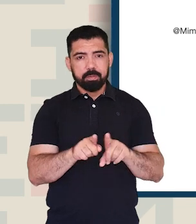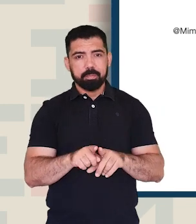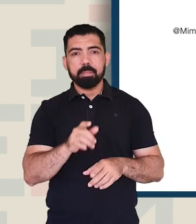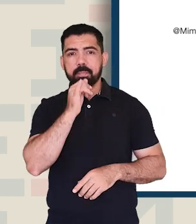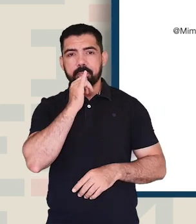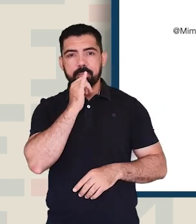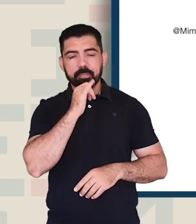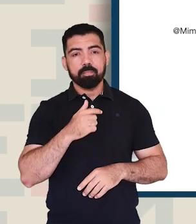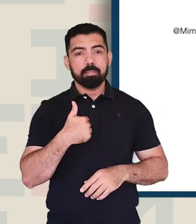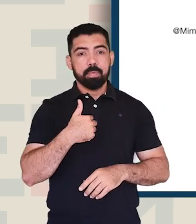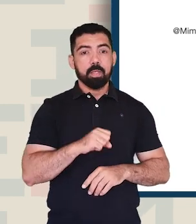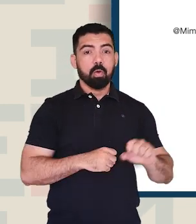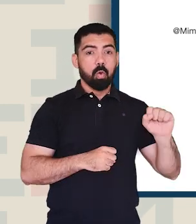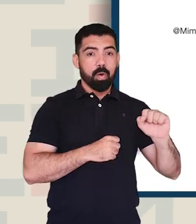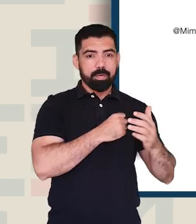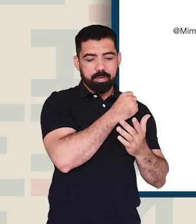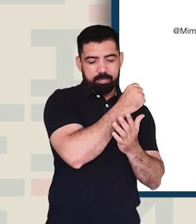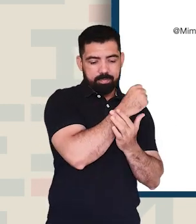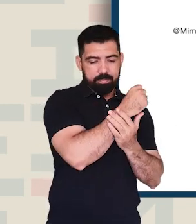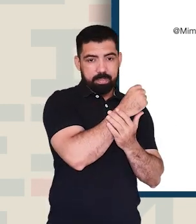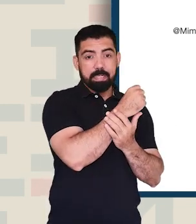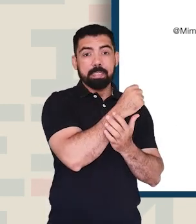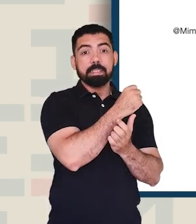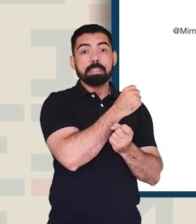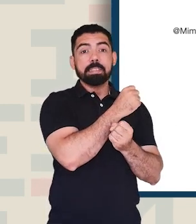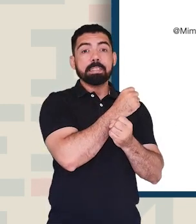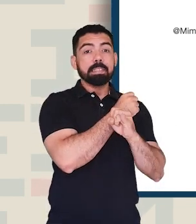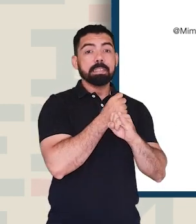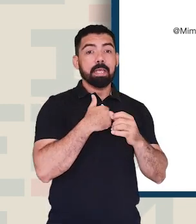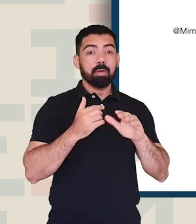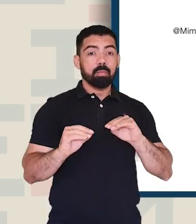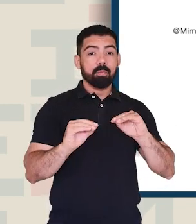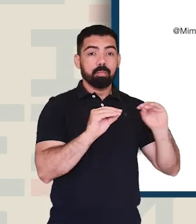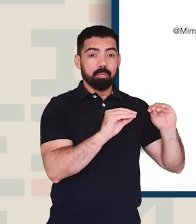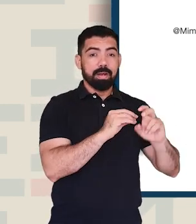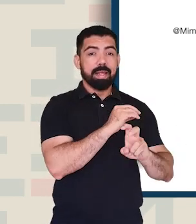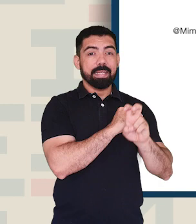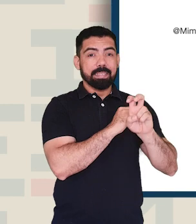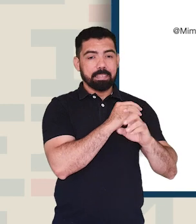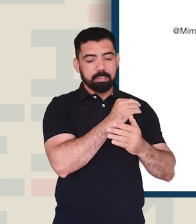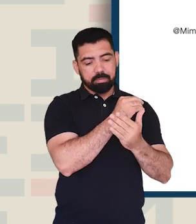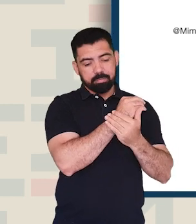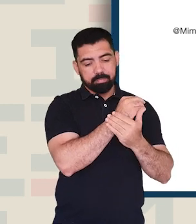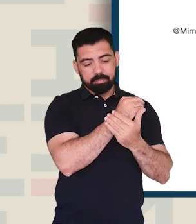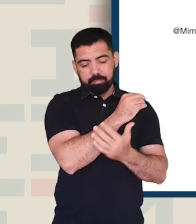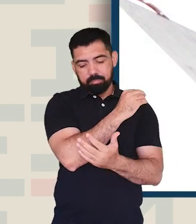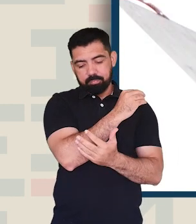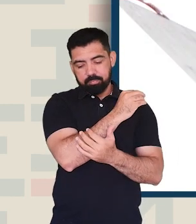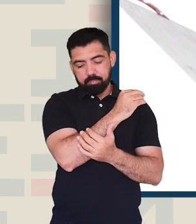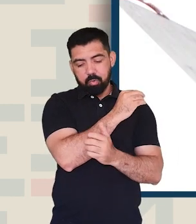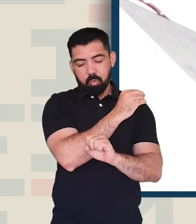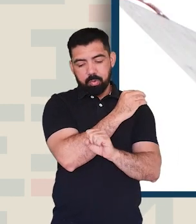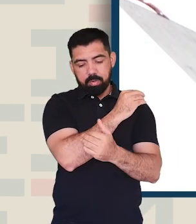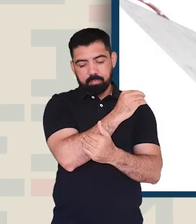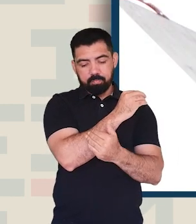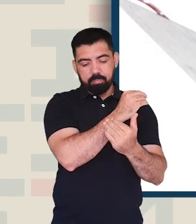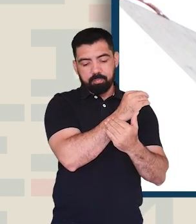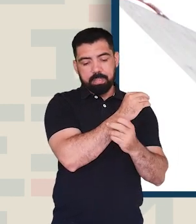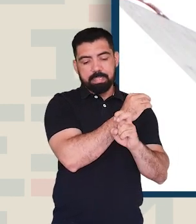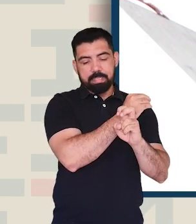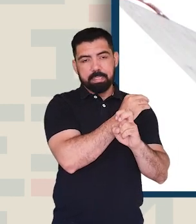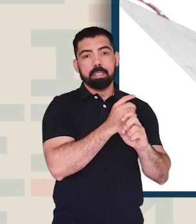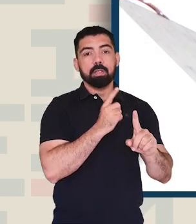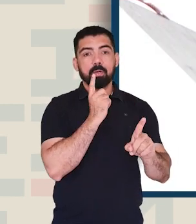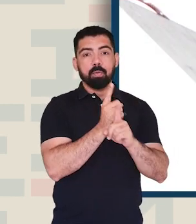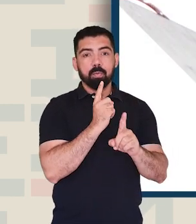ou seja, eu estou na oitava casa. Se eu for para a quinta casa, eu vou achar os quatro acordes, os três acordes menores